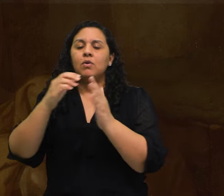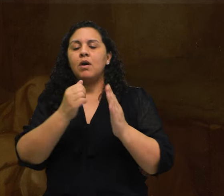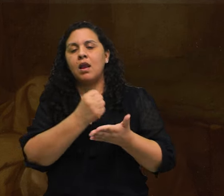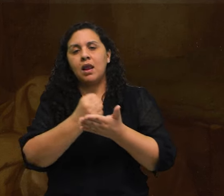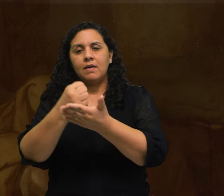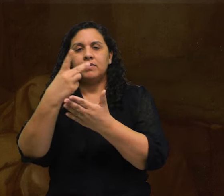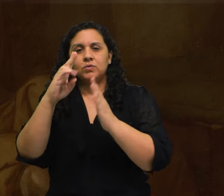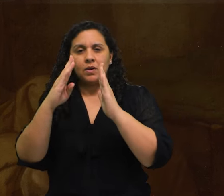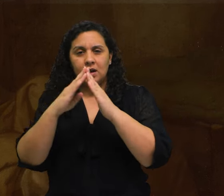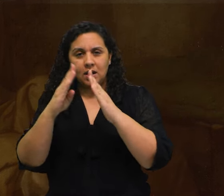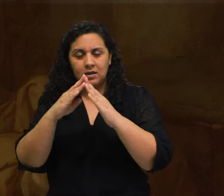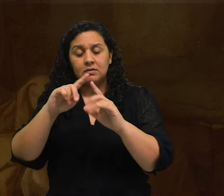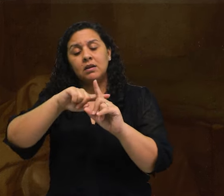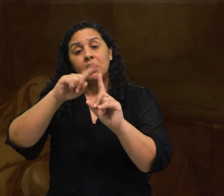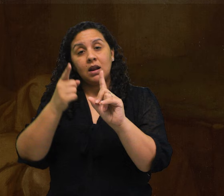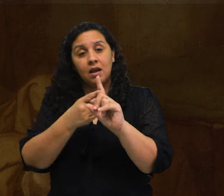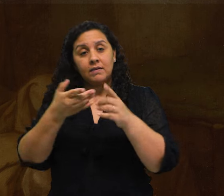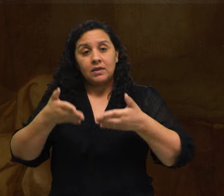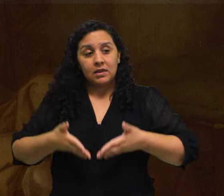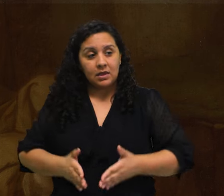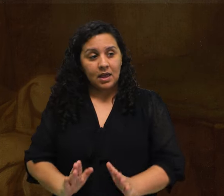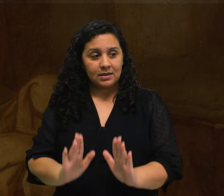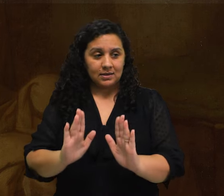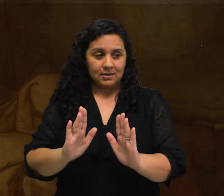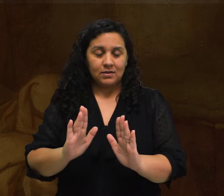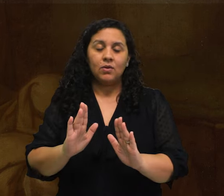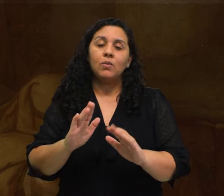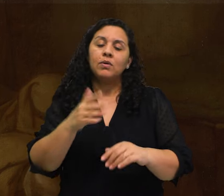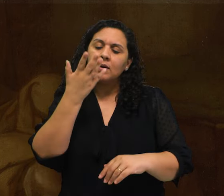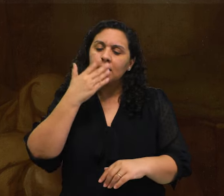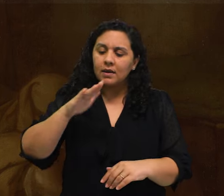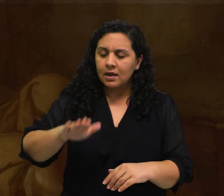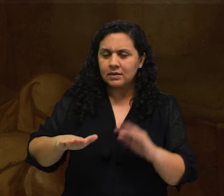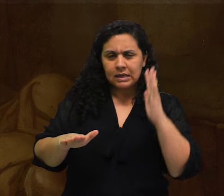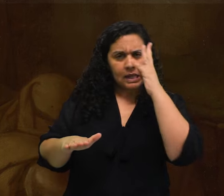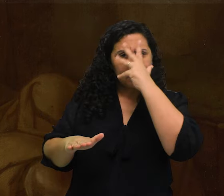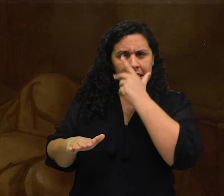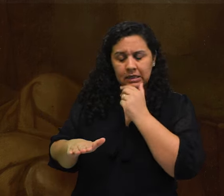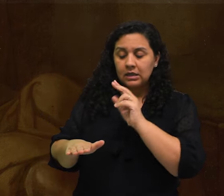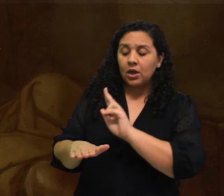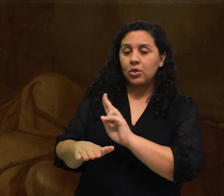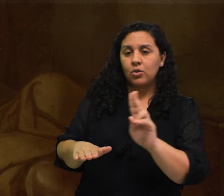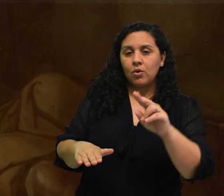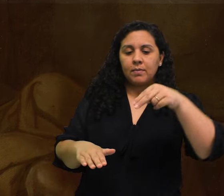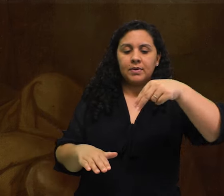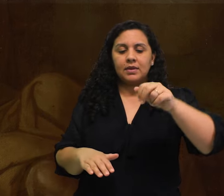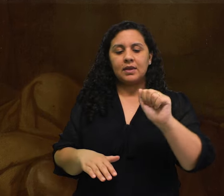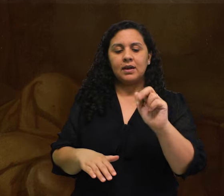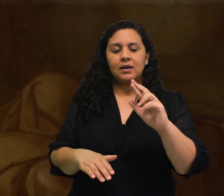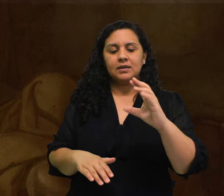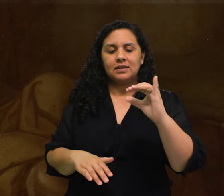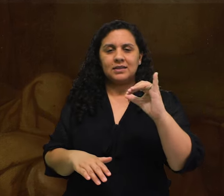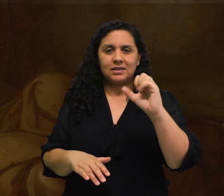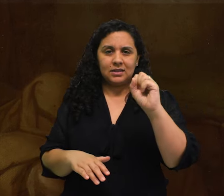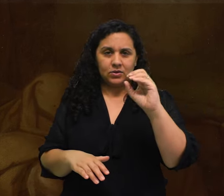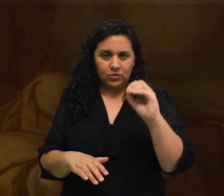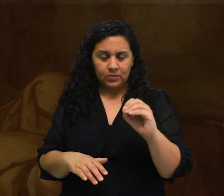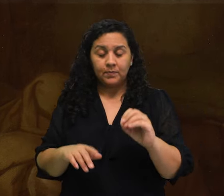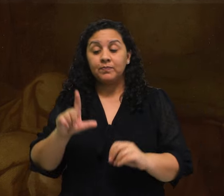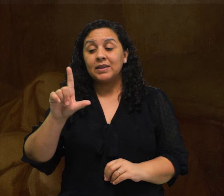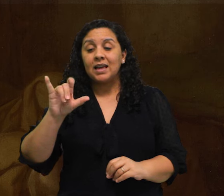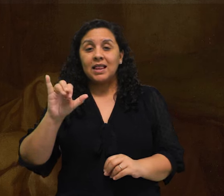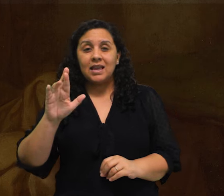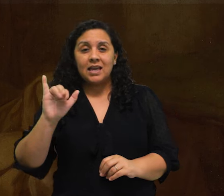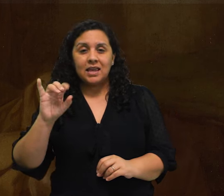aquática. Deu à luz a uma criança, a mais linda de todas, e lhe deu o nome de Narciso.